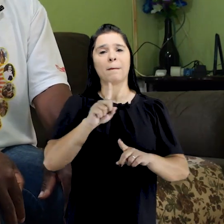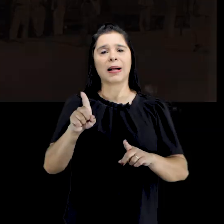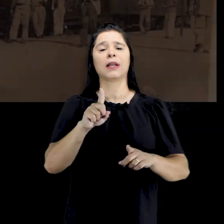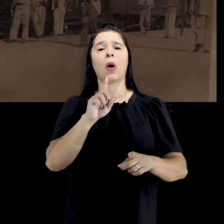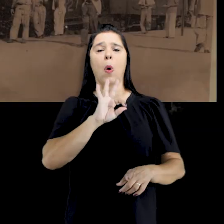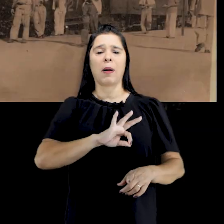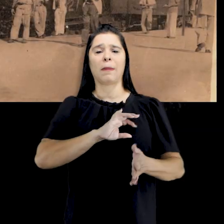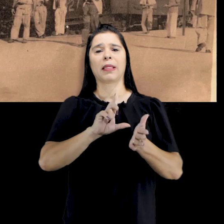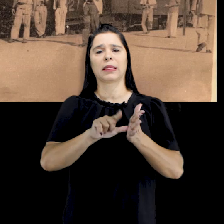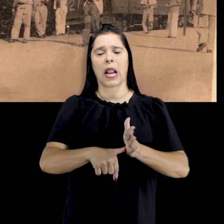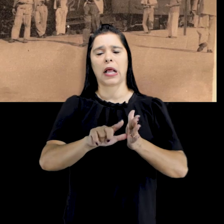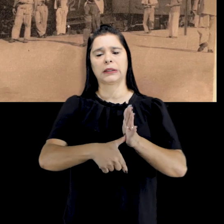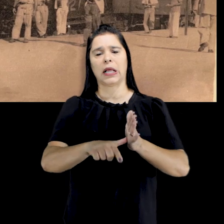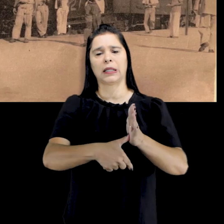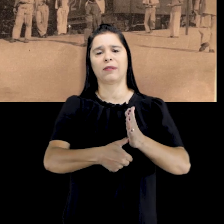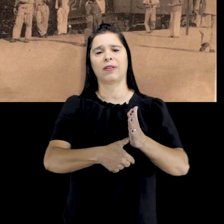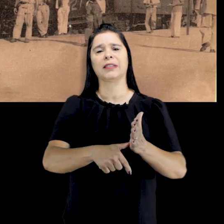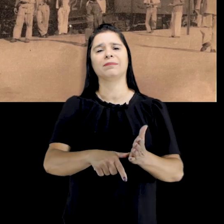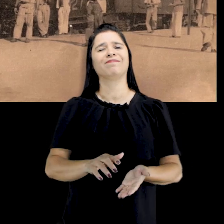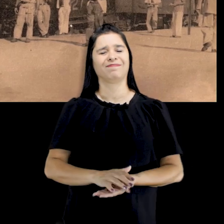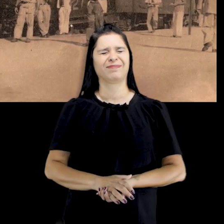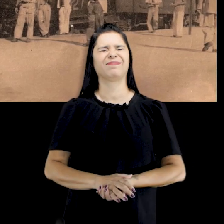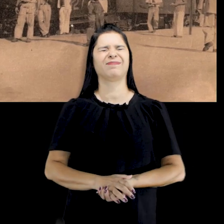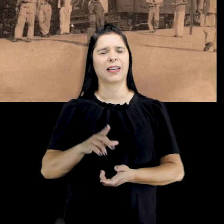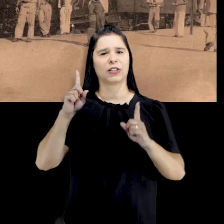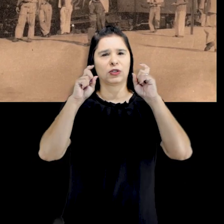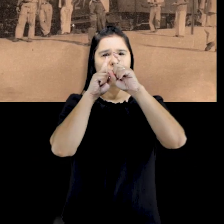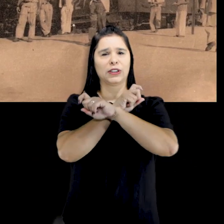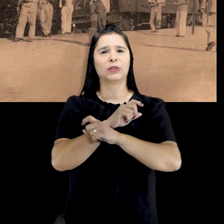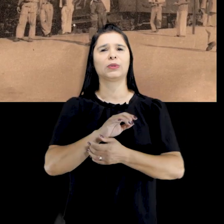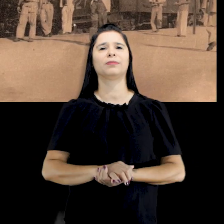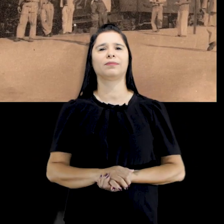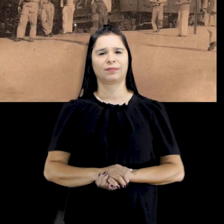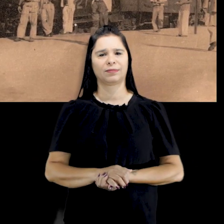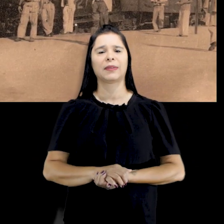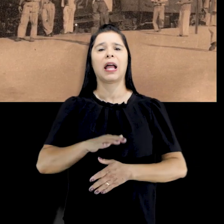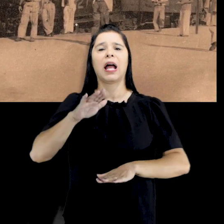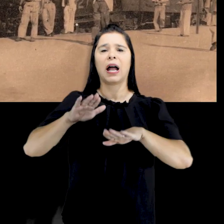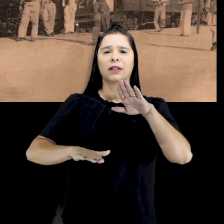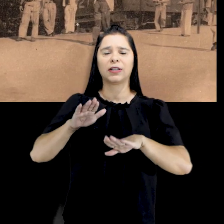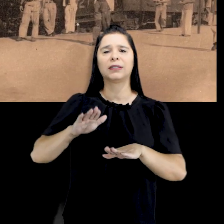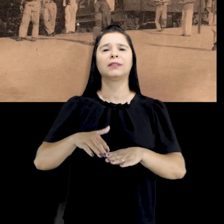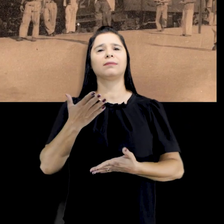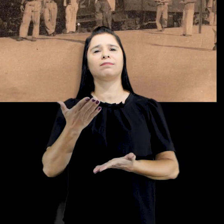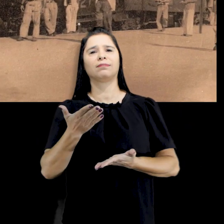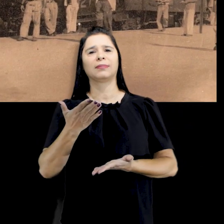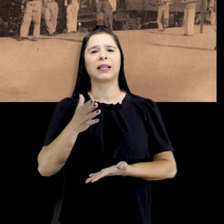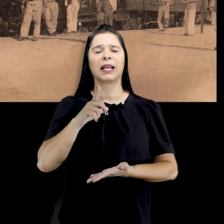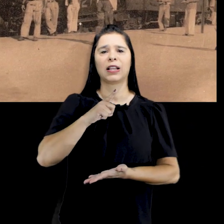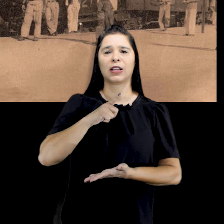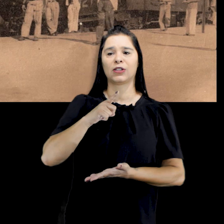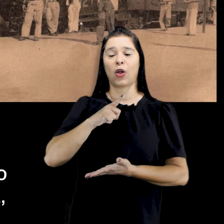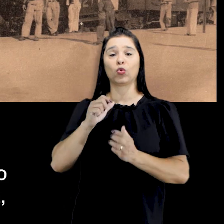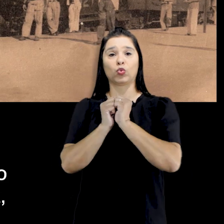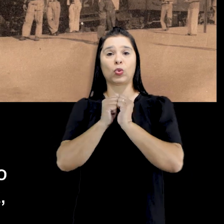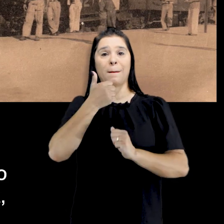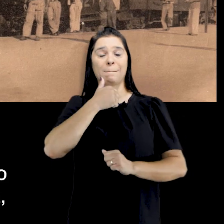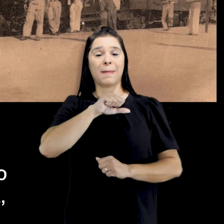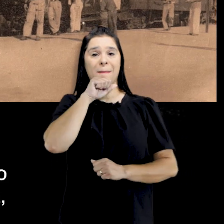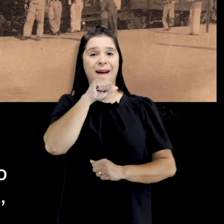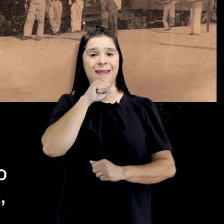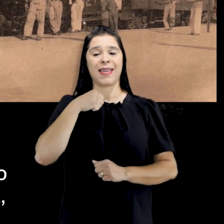demais. Aí, assim, eu acompanhei ele, assim, muitas vezes, assim, quando ele ia fazer ronda, ia eu e minha mãe com ele.